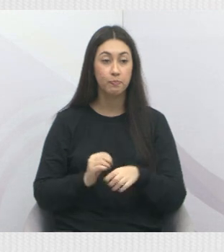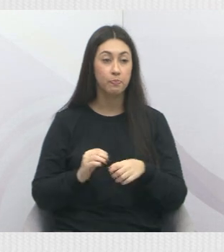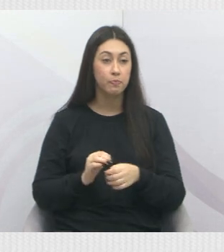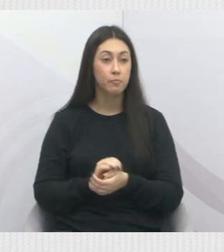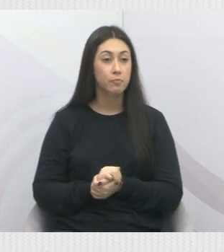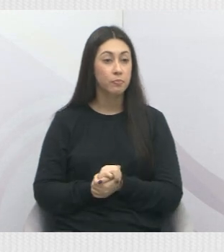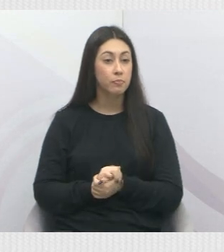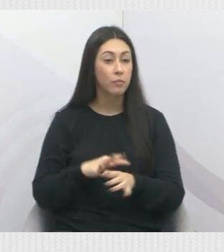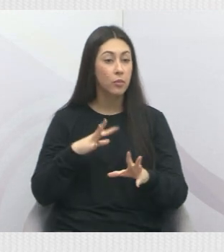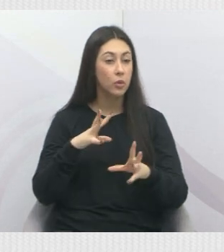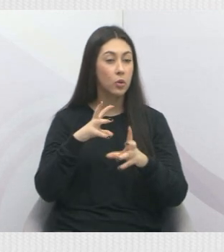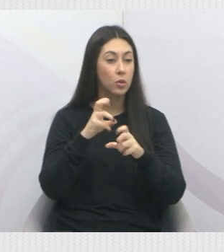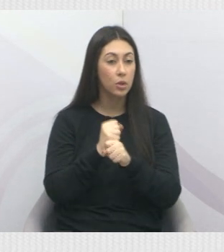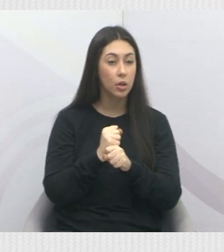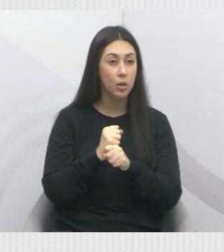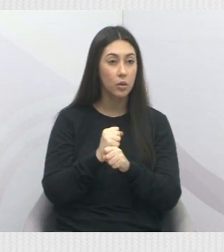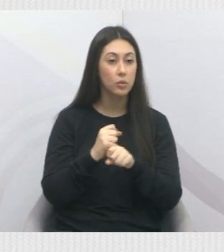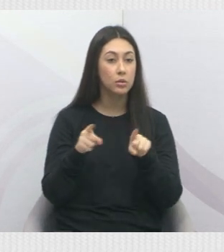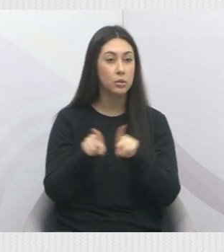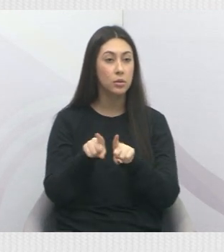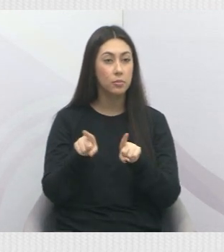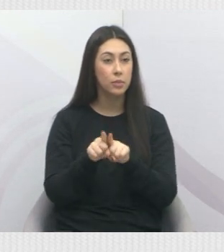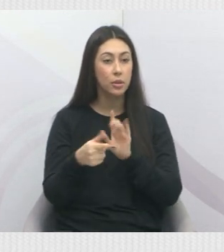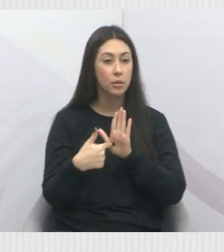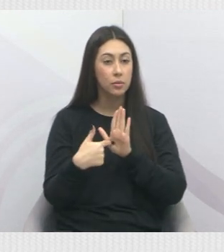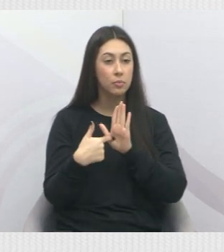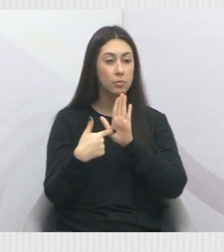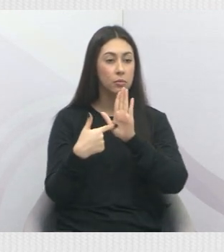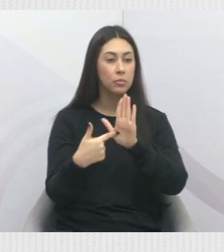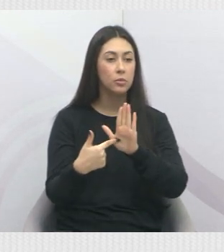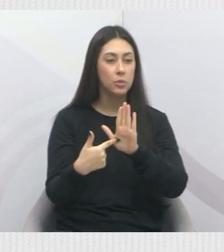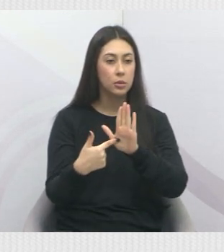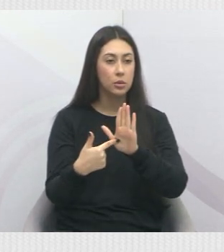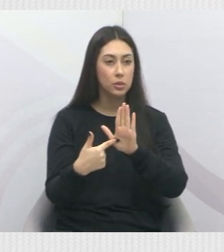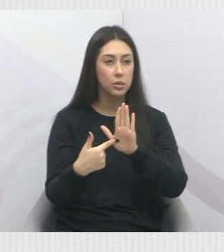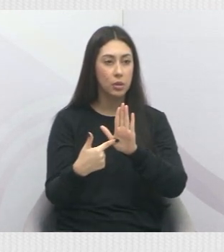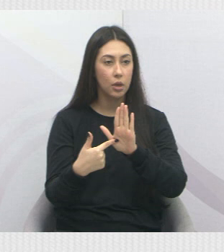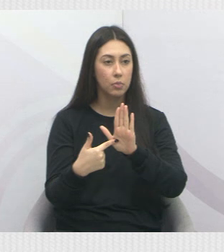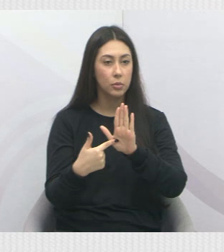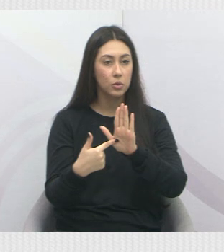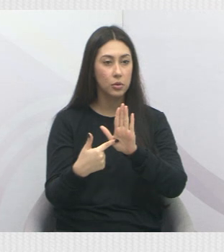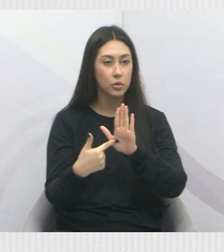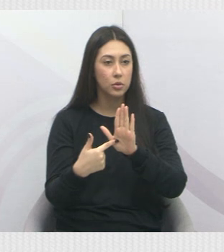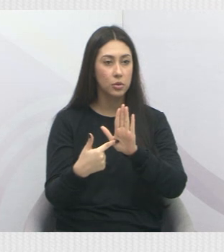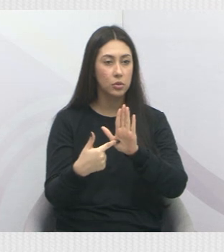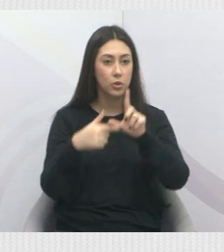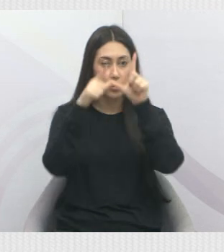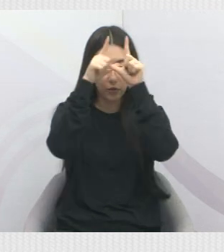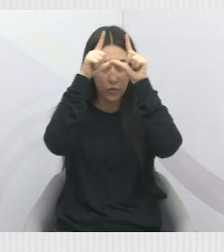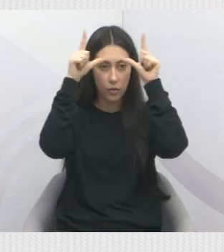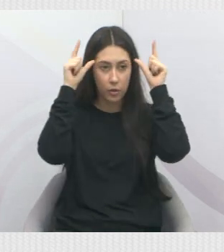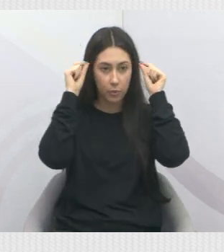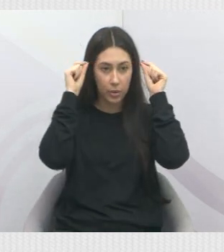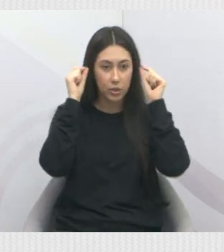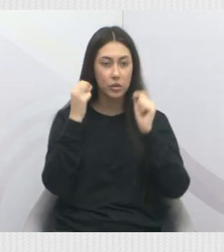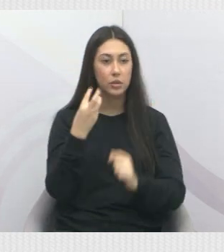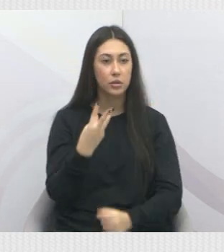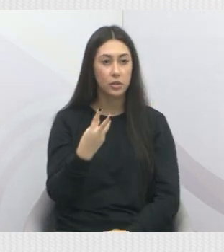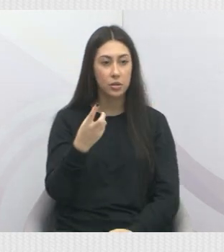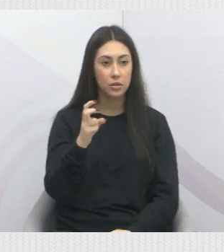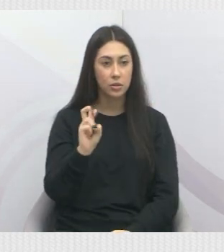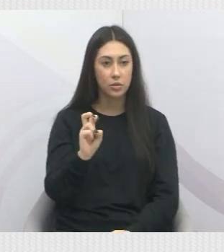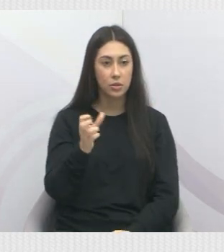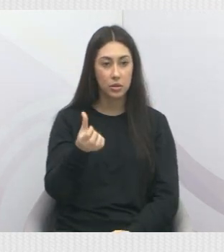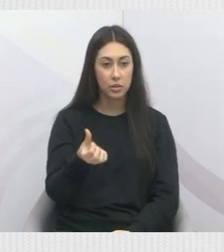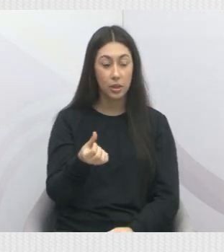Total de procedimentos, a gente também dá destaque à parte de procedimentos de enfermagem, 356